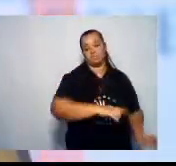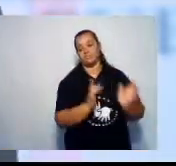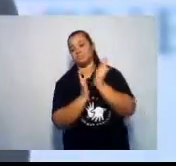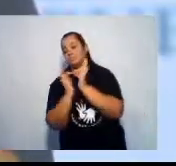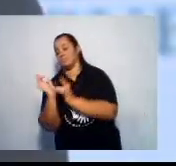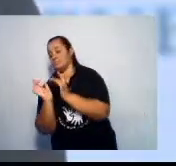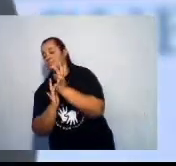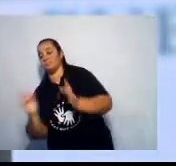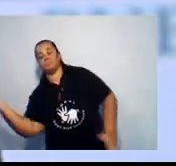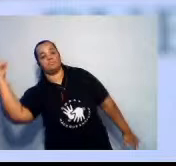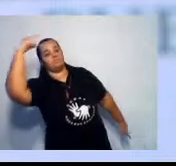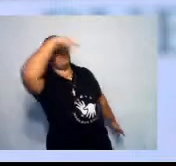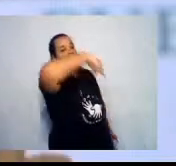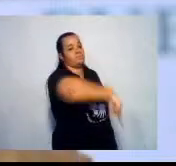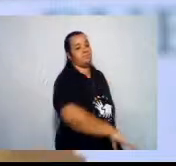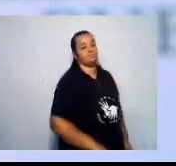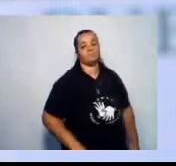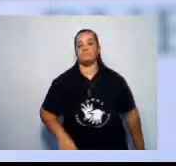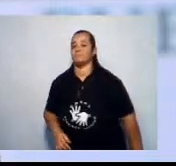tu